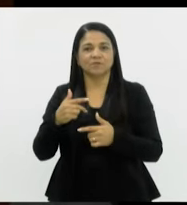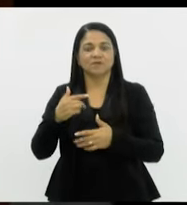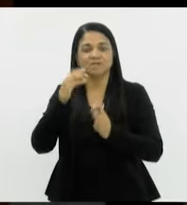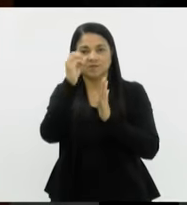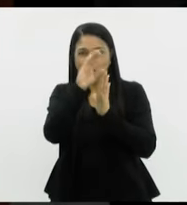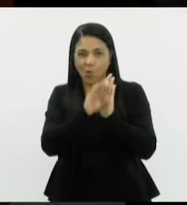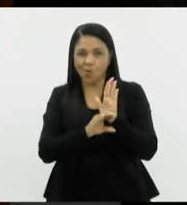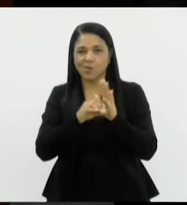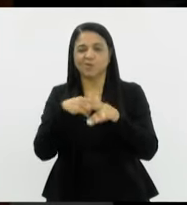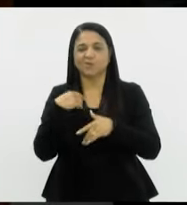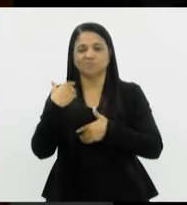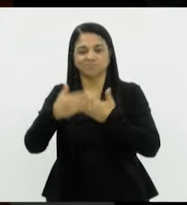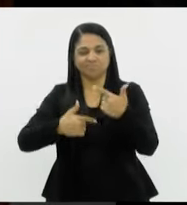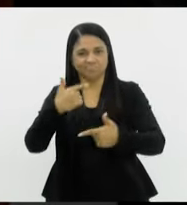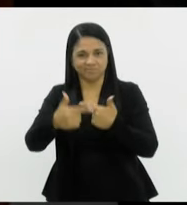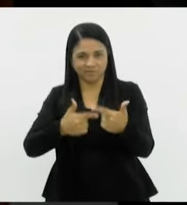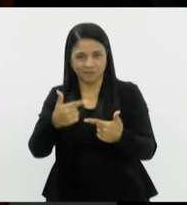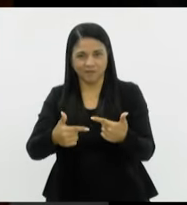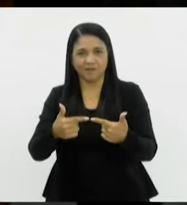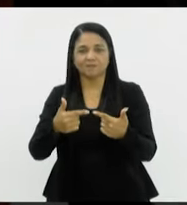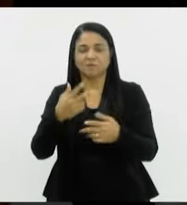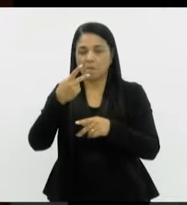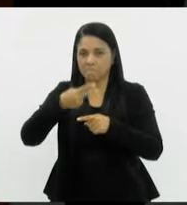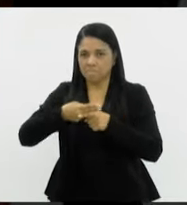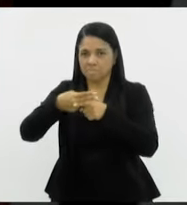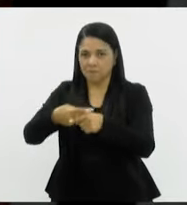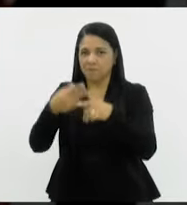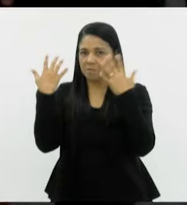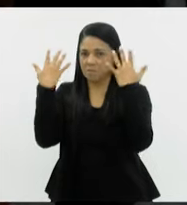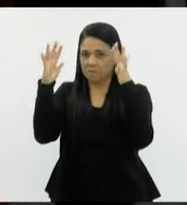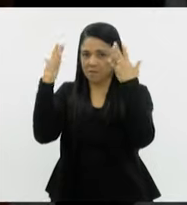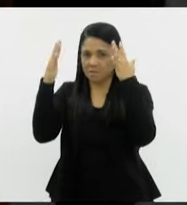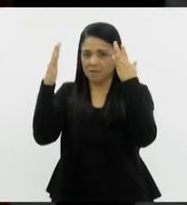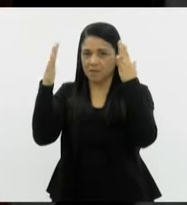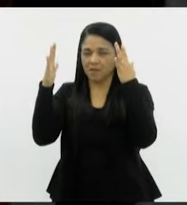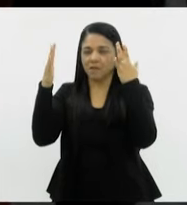Rejane, pelo prêmio que hoje a Assembleia Legislativa lhe concede